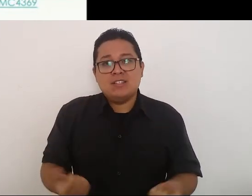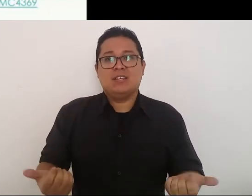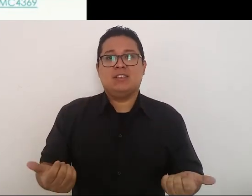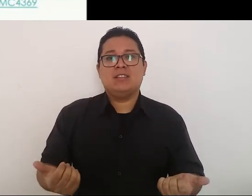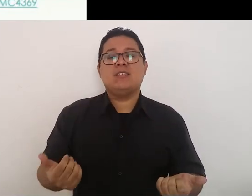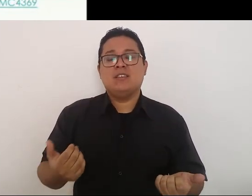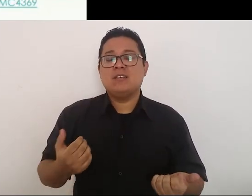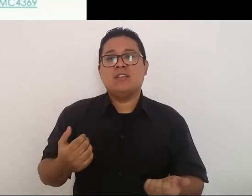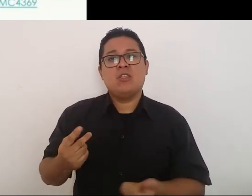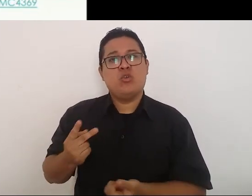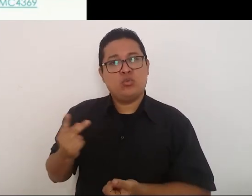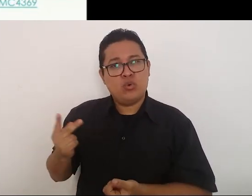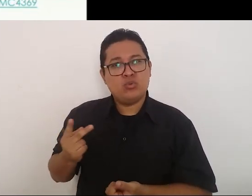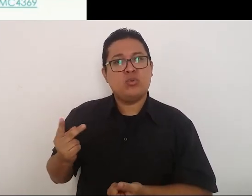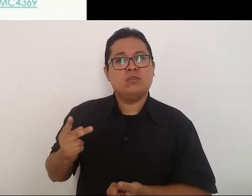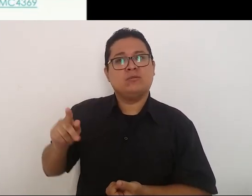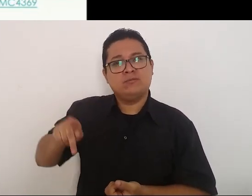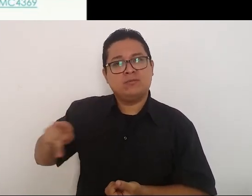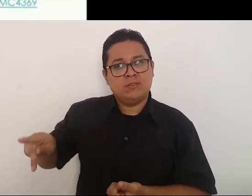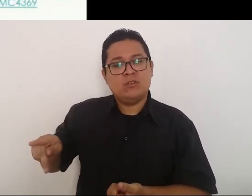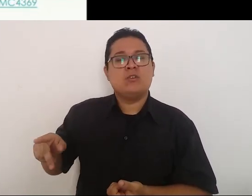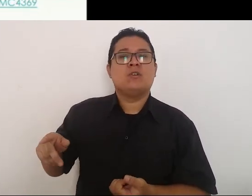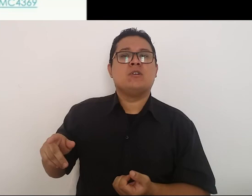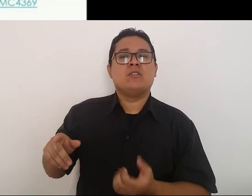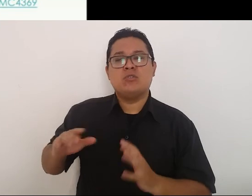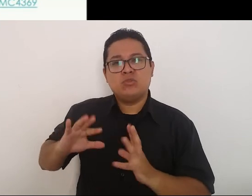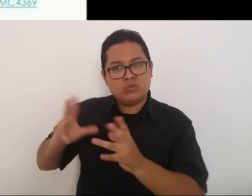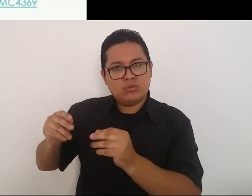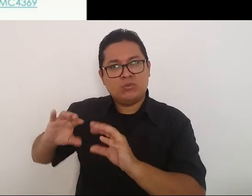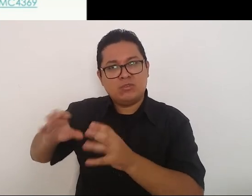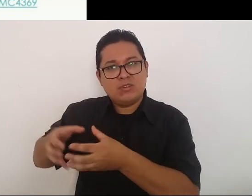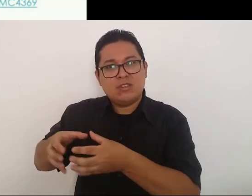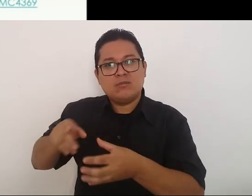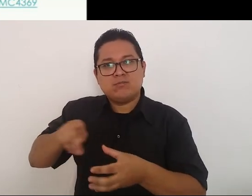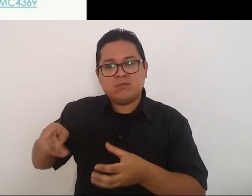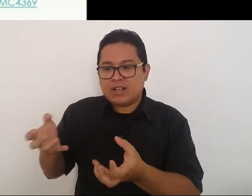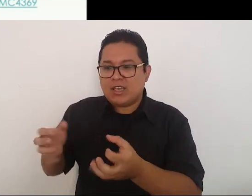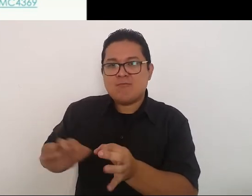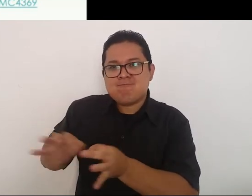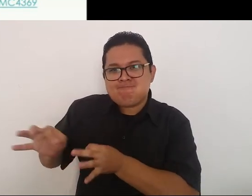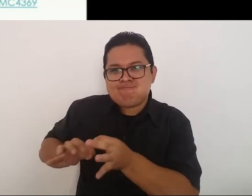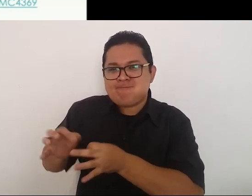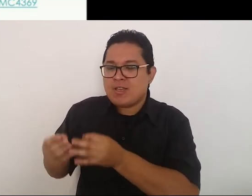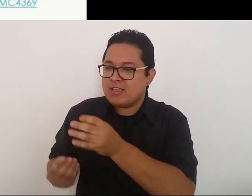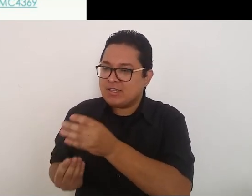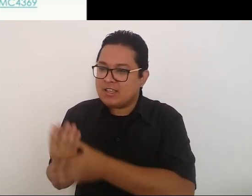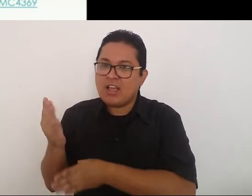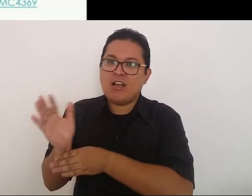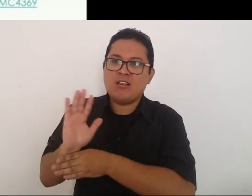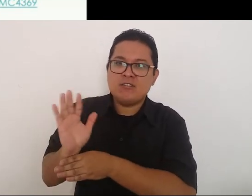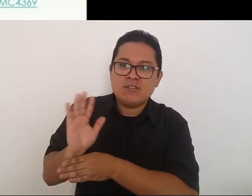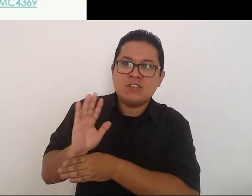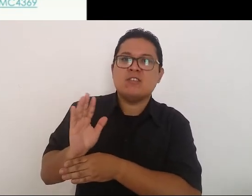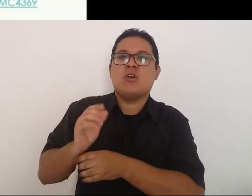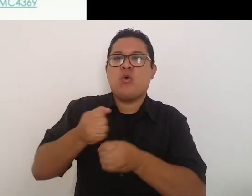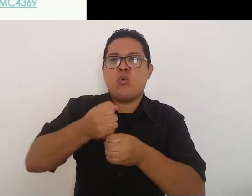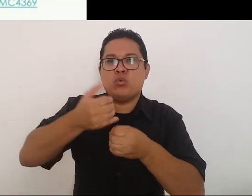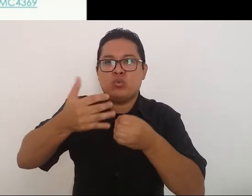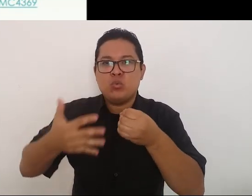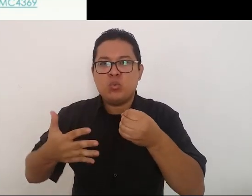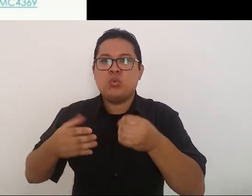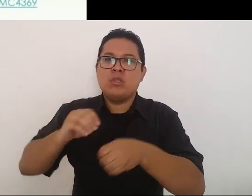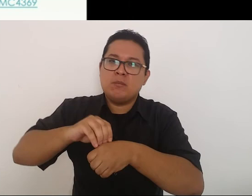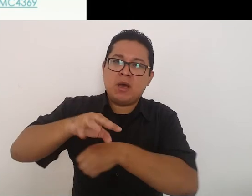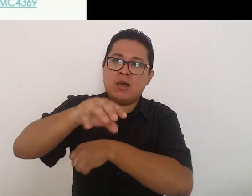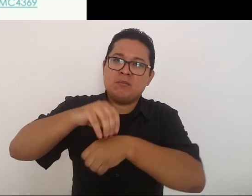acharem necessário, a gente, na medida do possível, na medida do nosso conhecimento, a gente poder produzir um material, poder tirar dúvidas